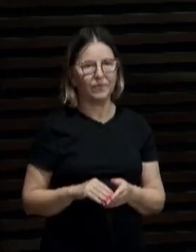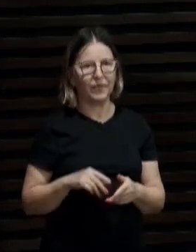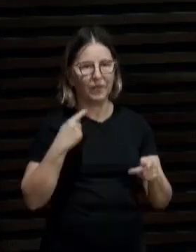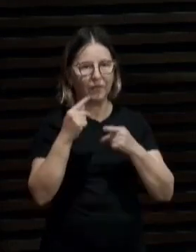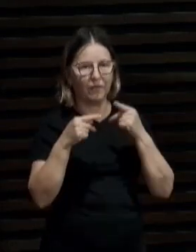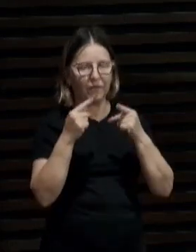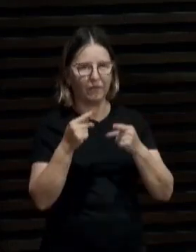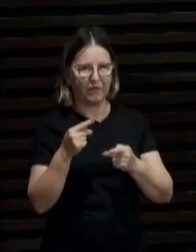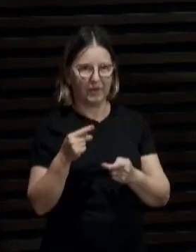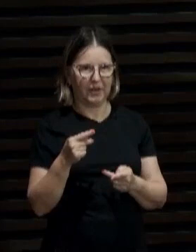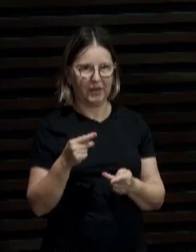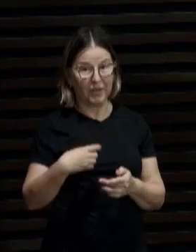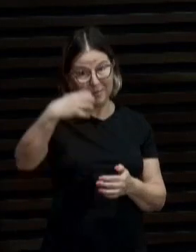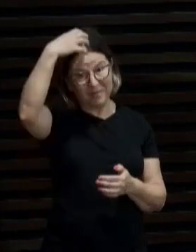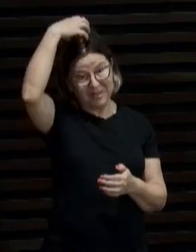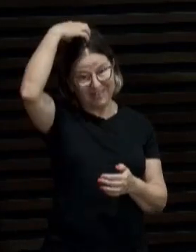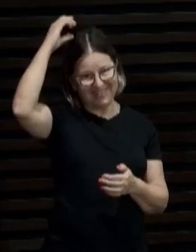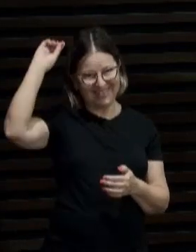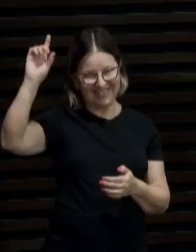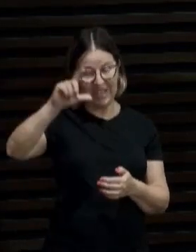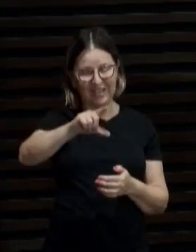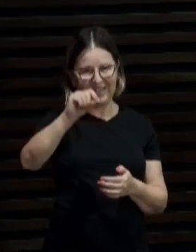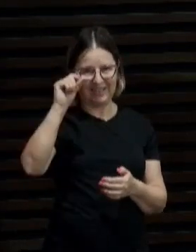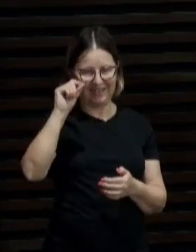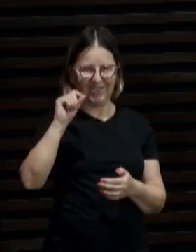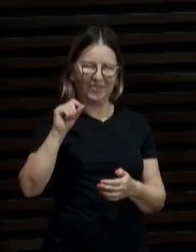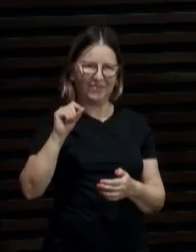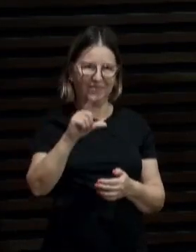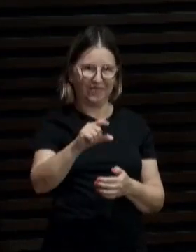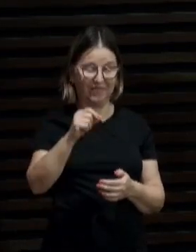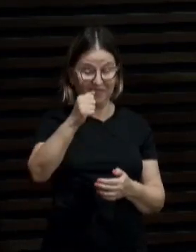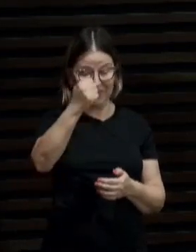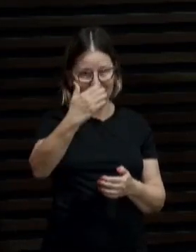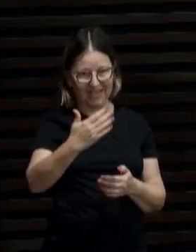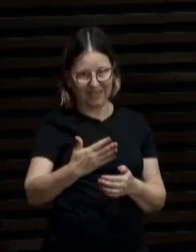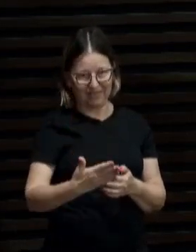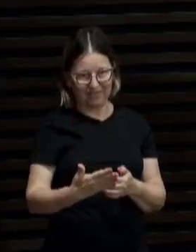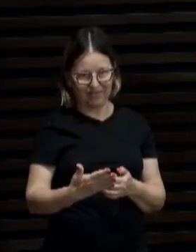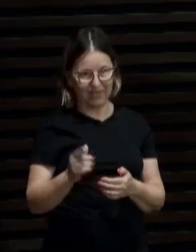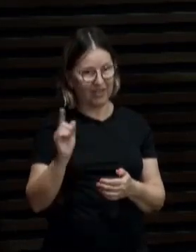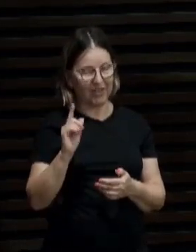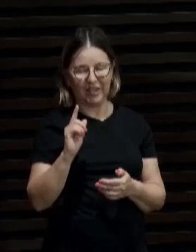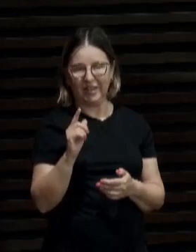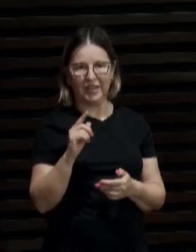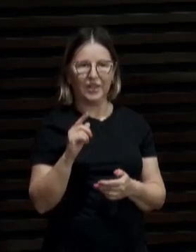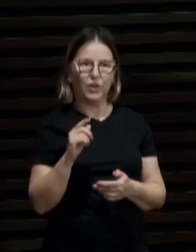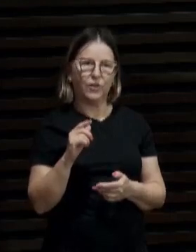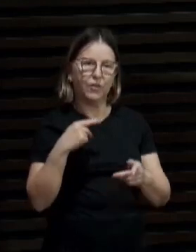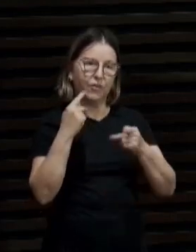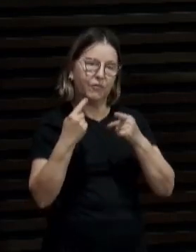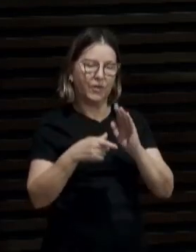sobre a soberania de Deus na eleição, sobre a predestinação, assunto que ele ainda não havia tratado tão profundamente. Ele já